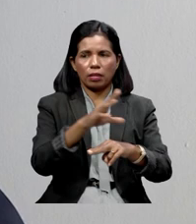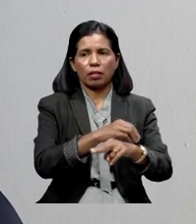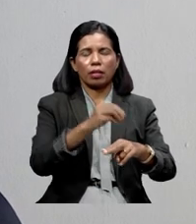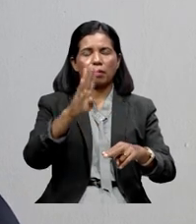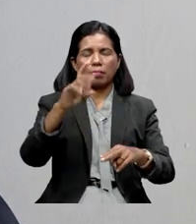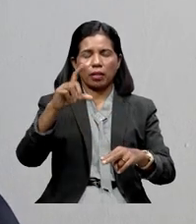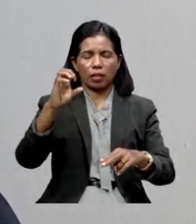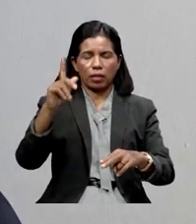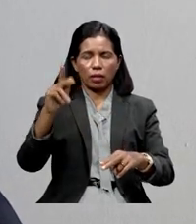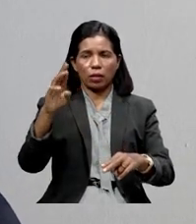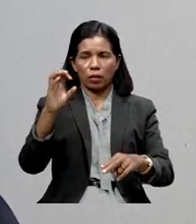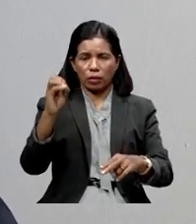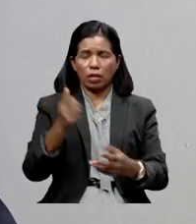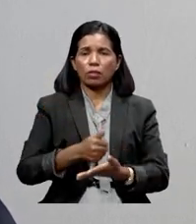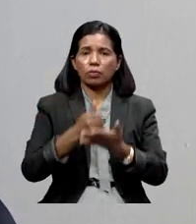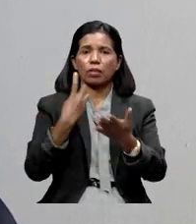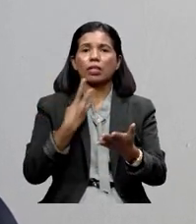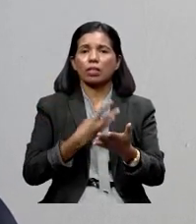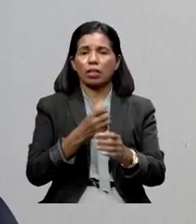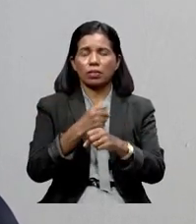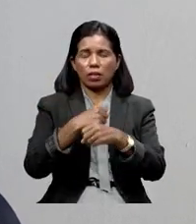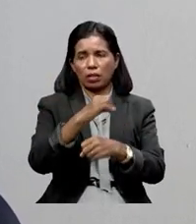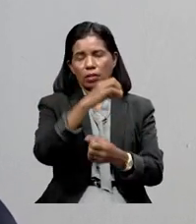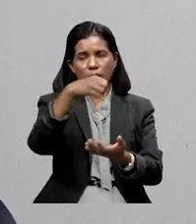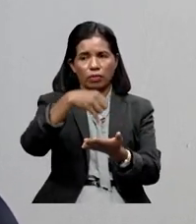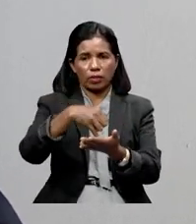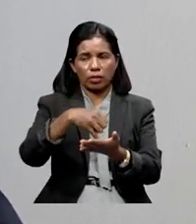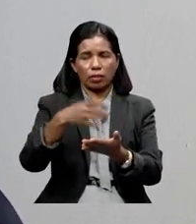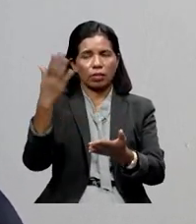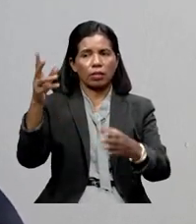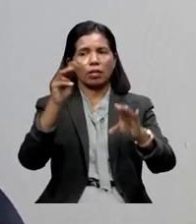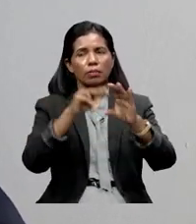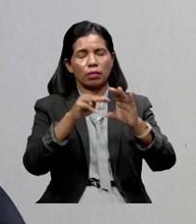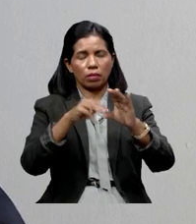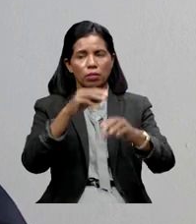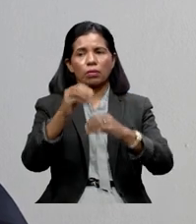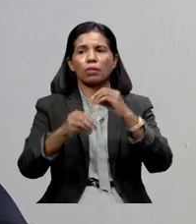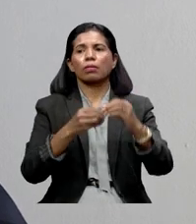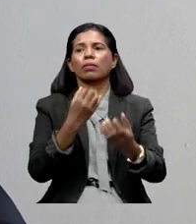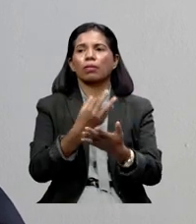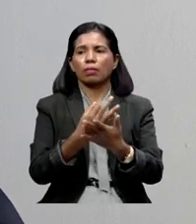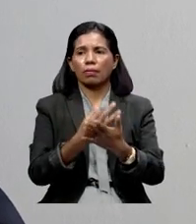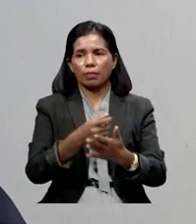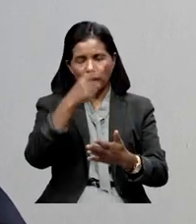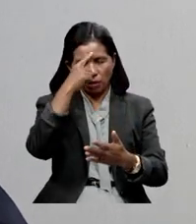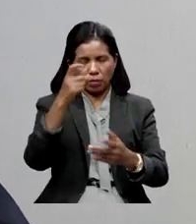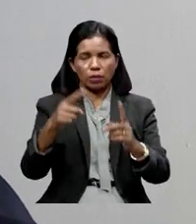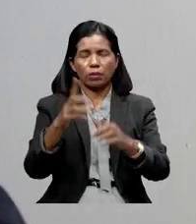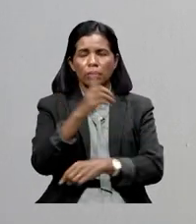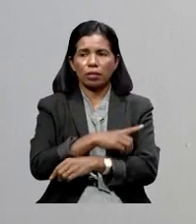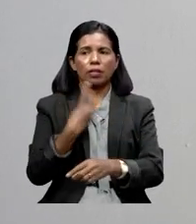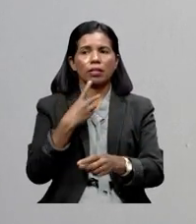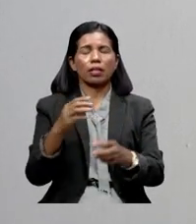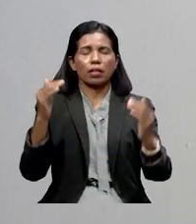ne para ajuda ita o di halo investimento e ha mercado financeiro. E tamane ma ko hita encontro ne